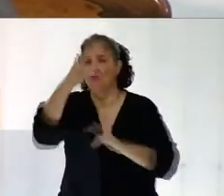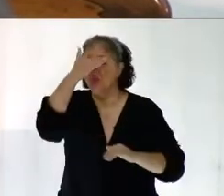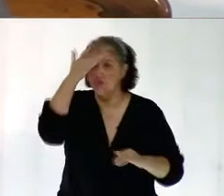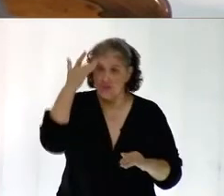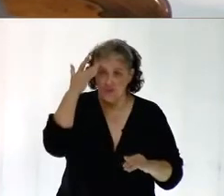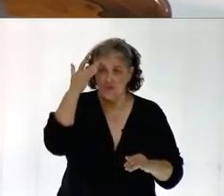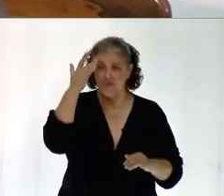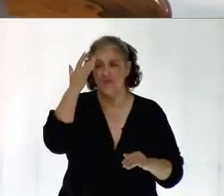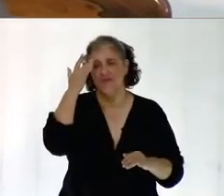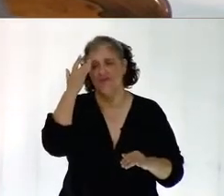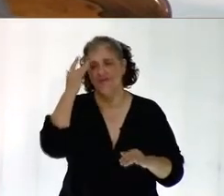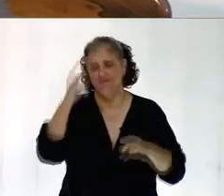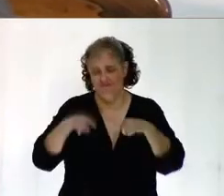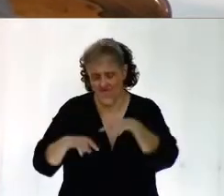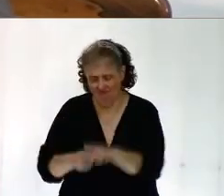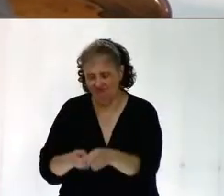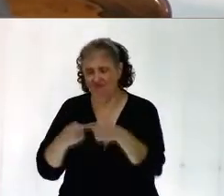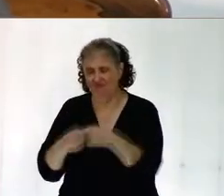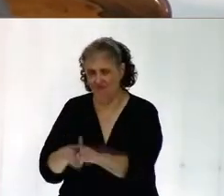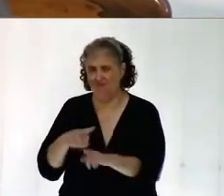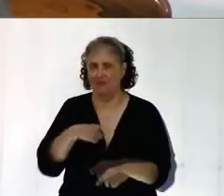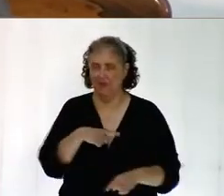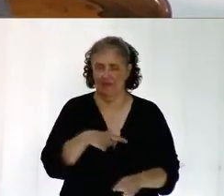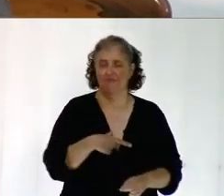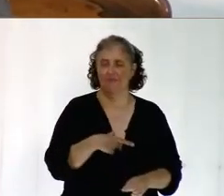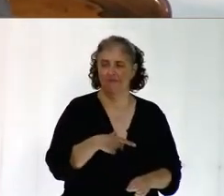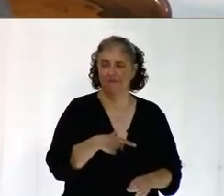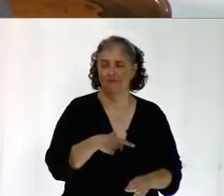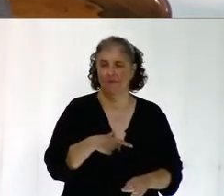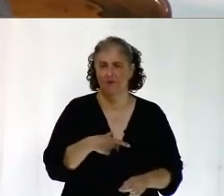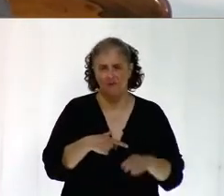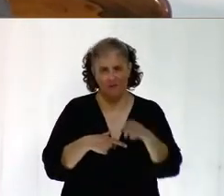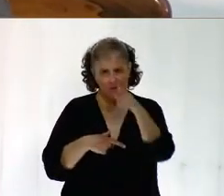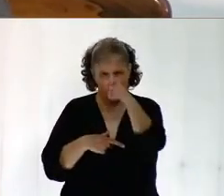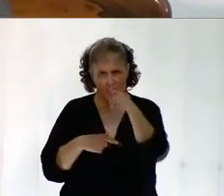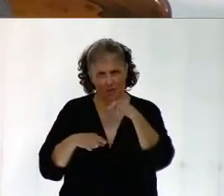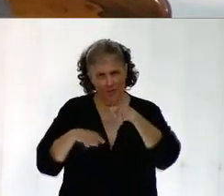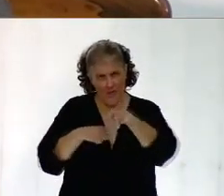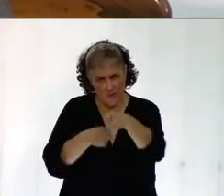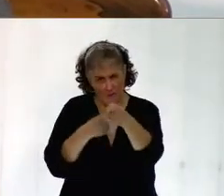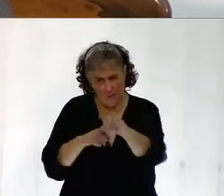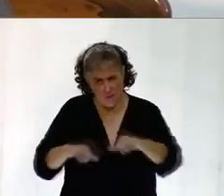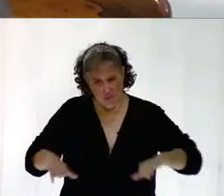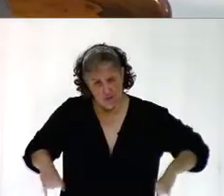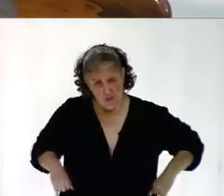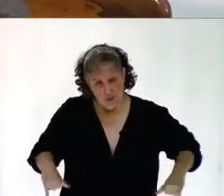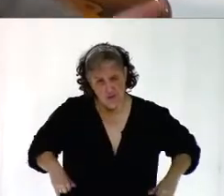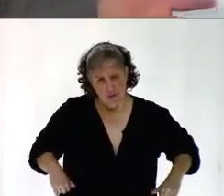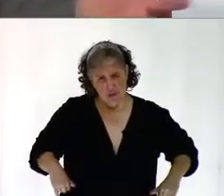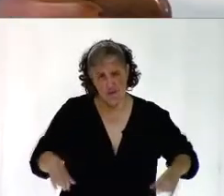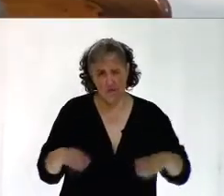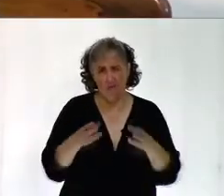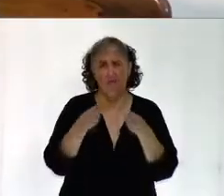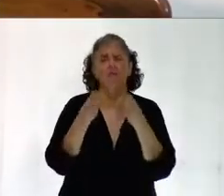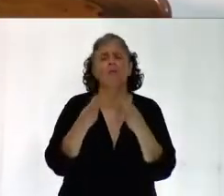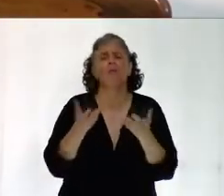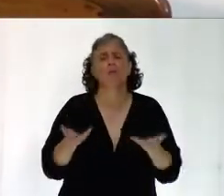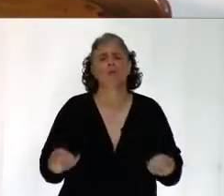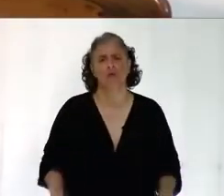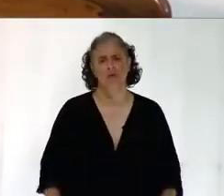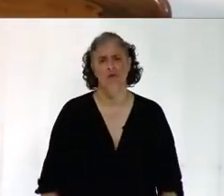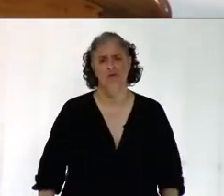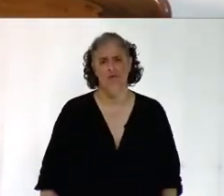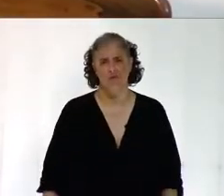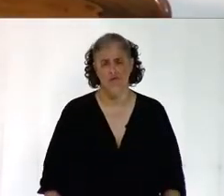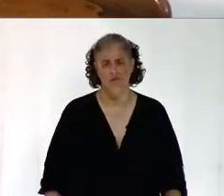se você atentado e nós somos tentados onde como porque é muito fácil a gente fala